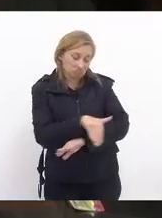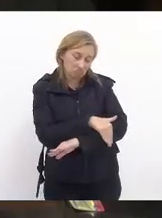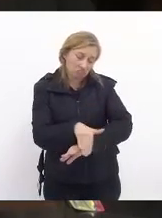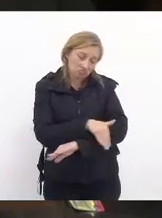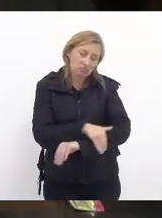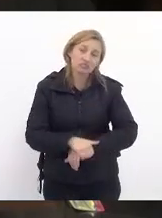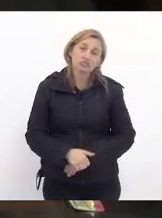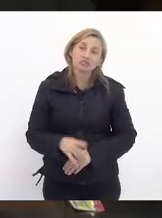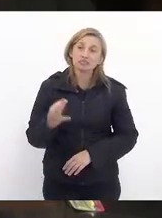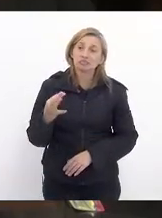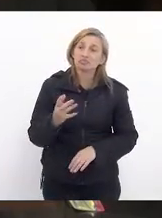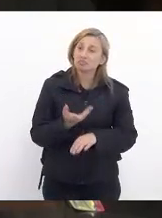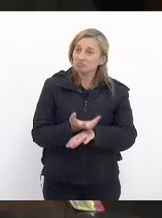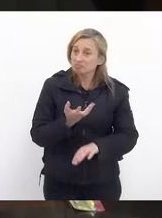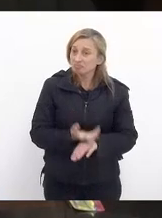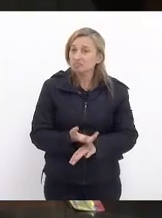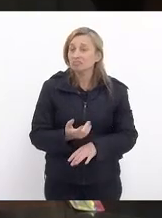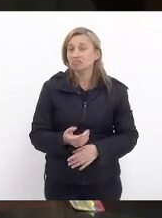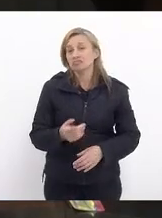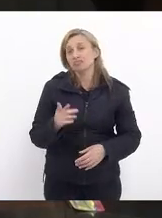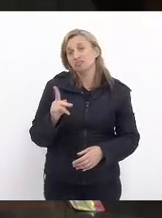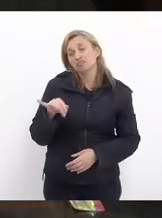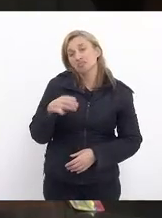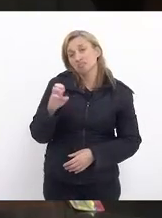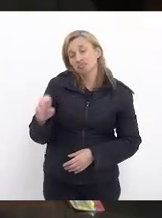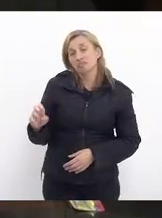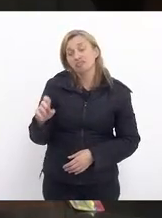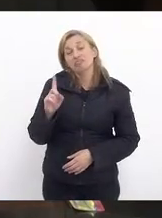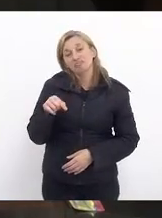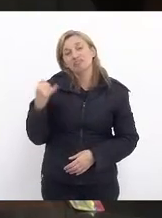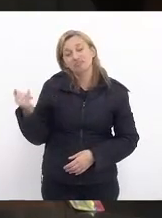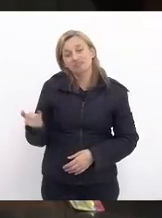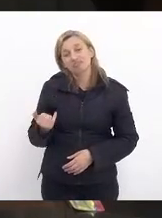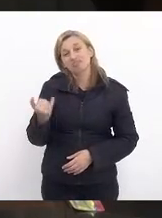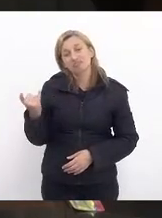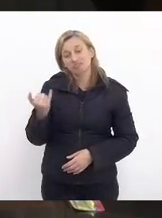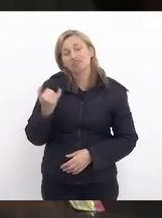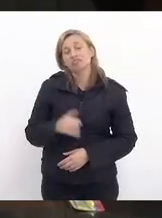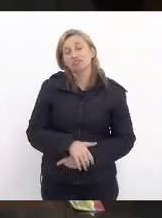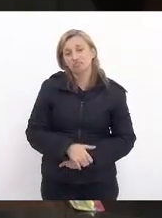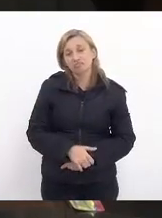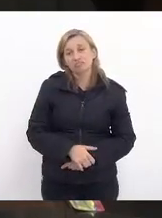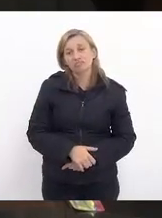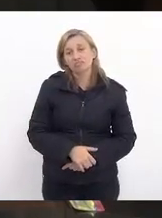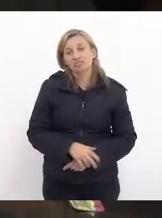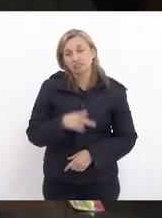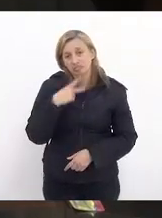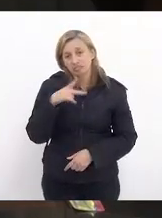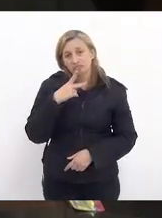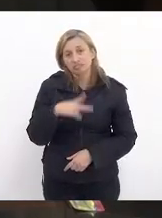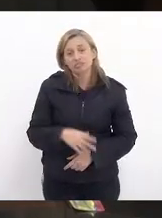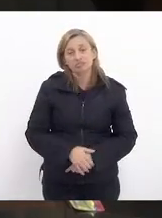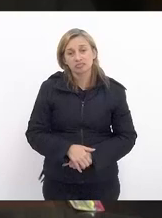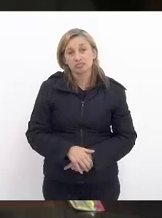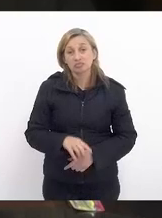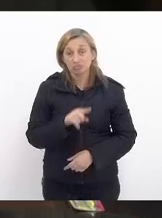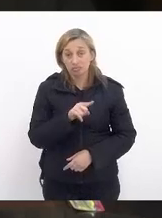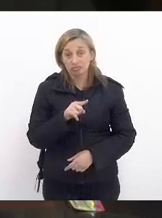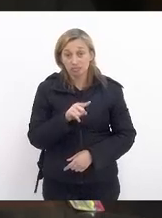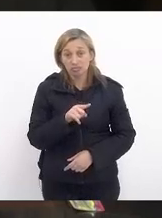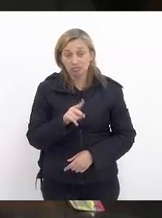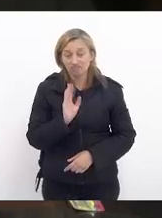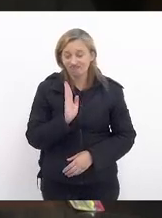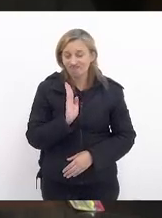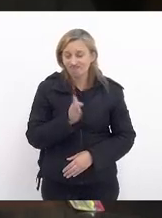nas nossas praças nos nossos parques e é muito importante é muito importante que a saltar que isso está